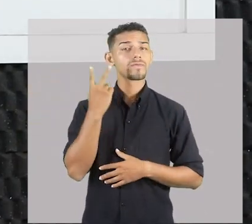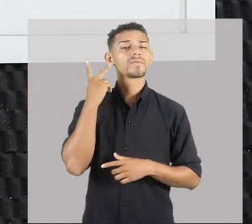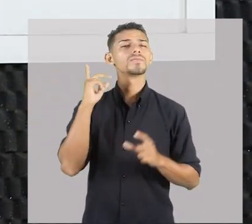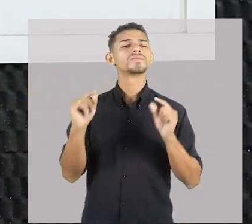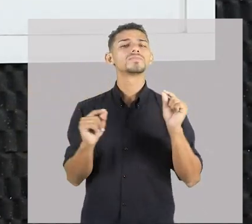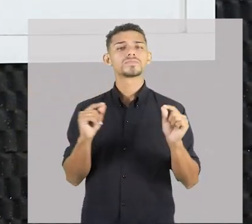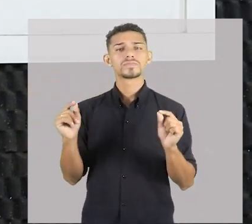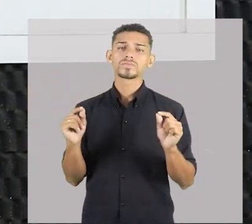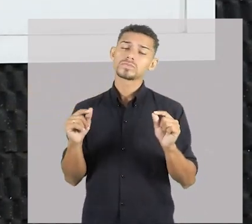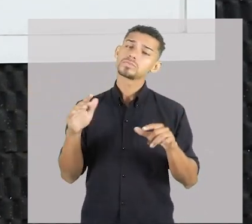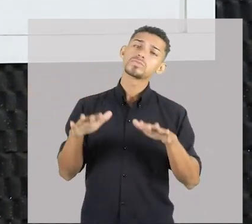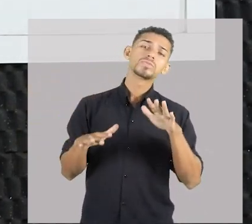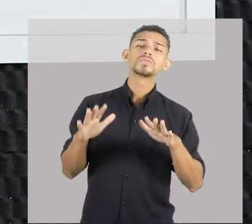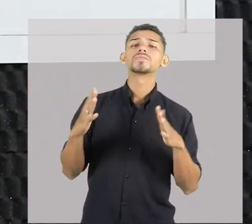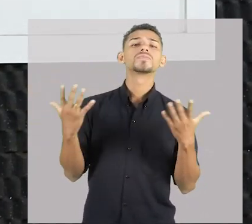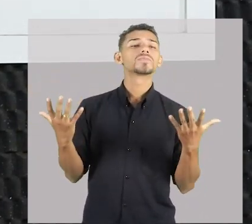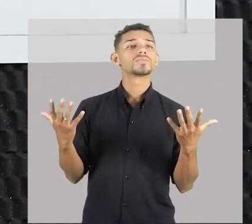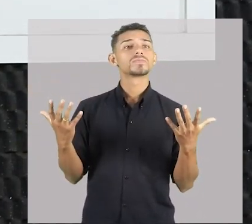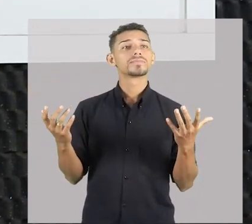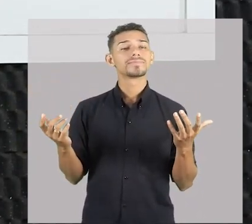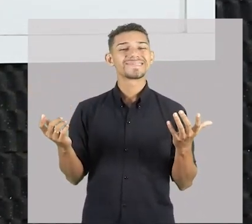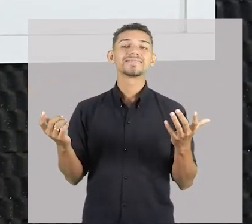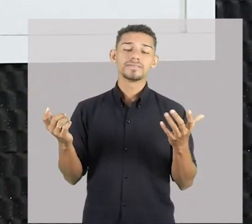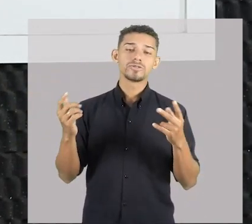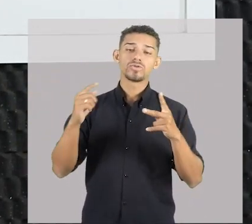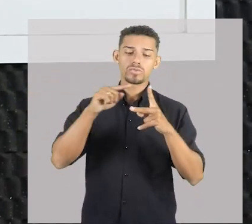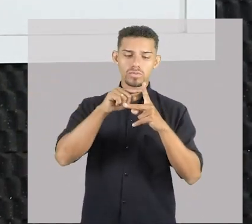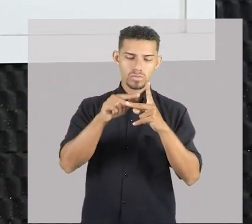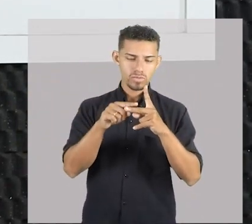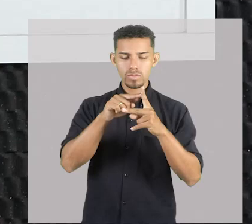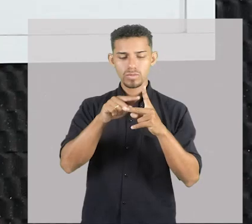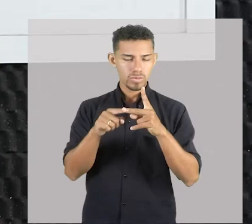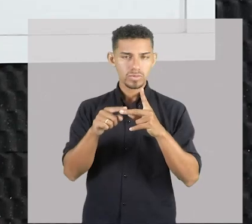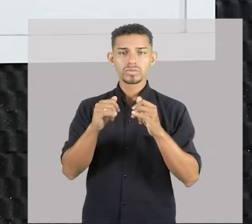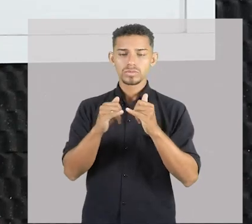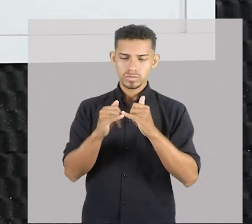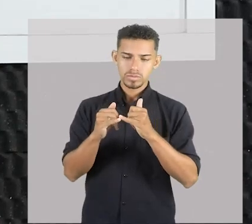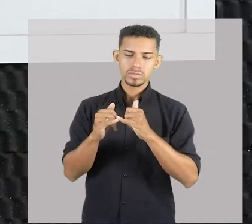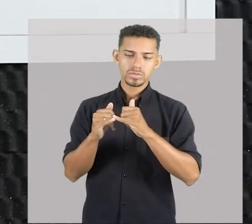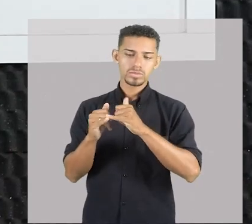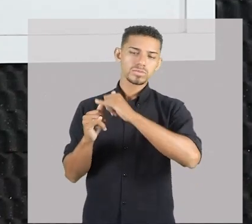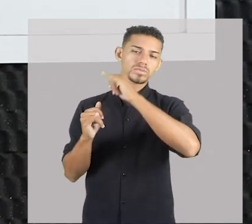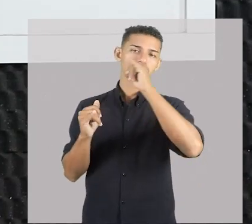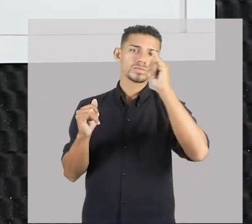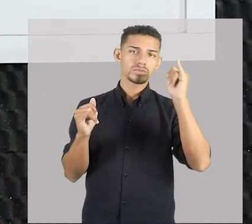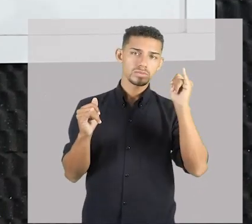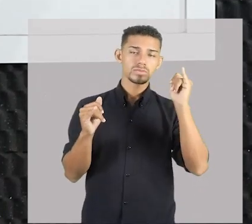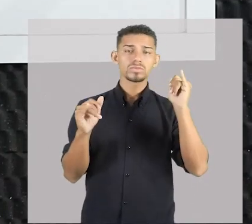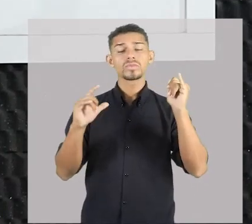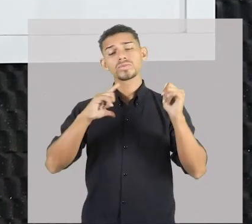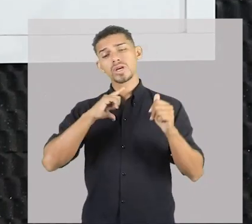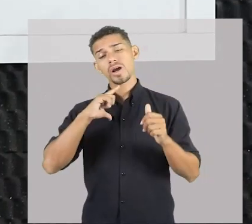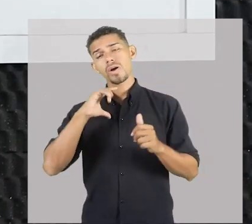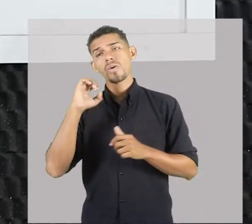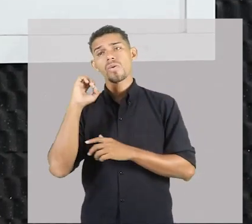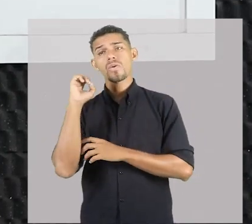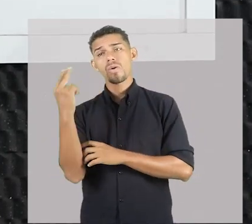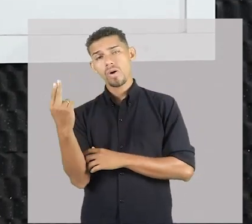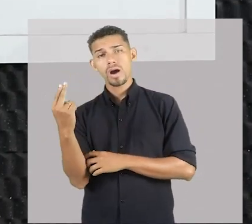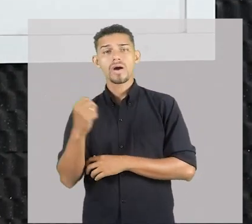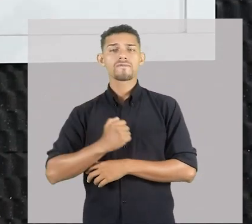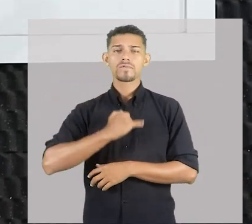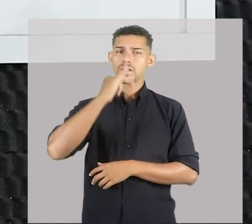que circunstância? Quando o movimento for circular. Joadson, eu tenho ou a velocidade média, ou